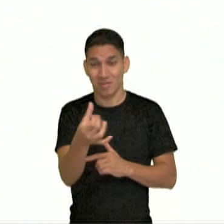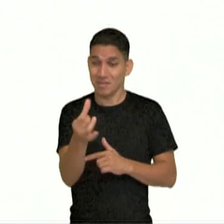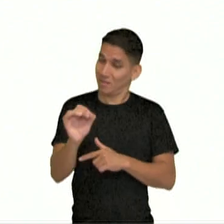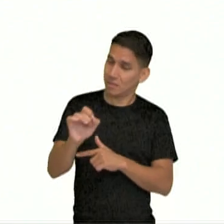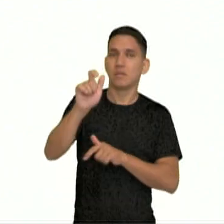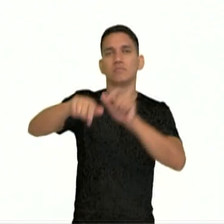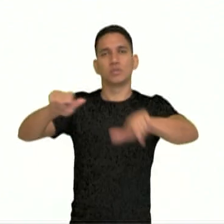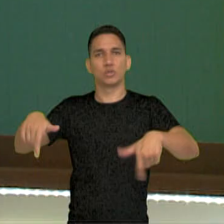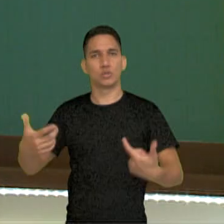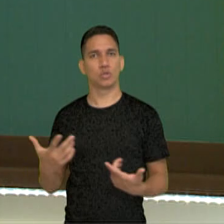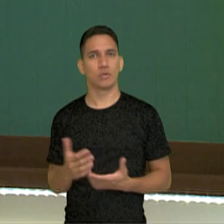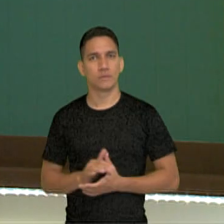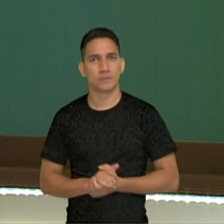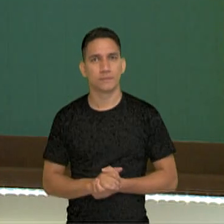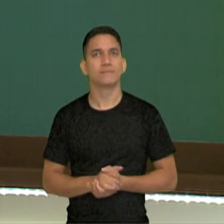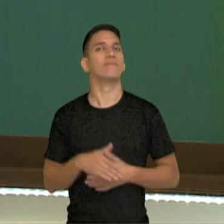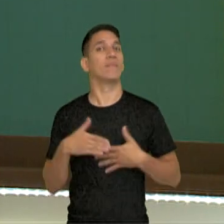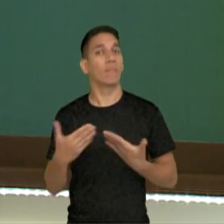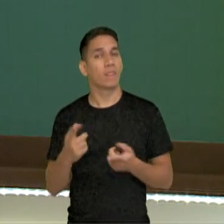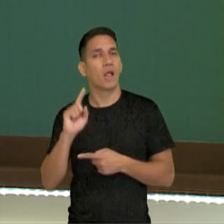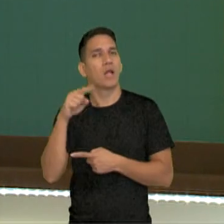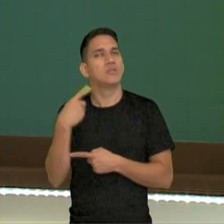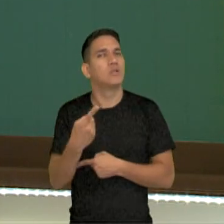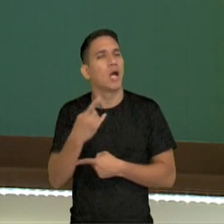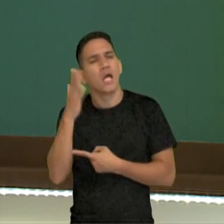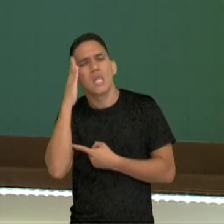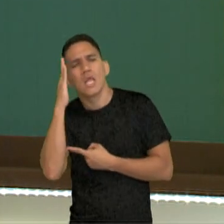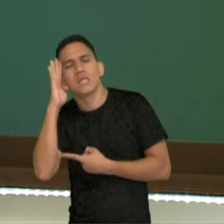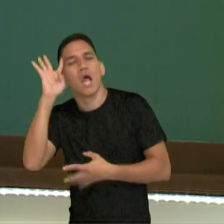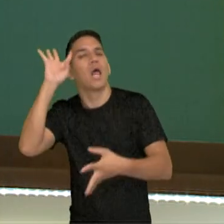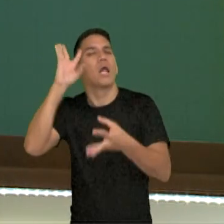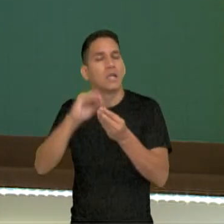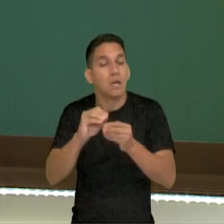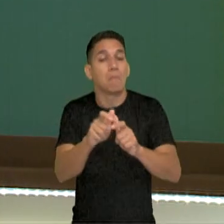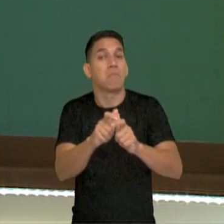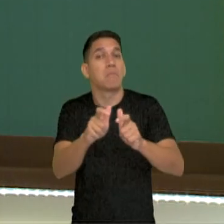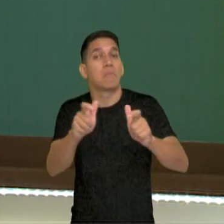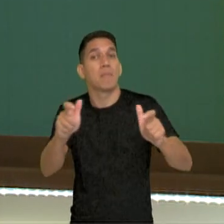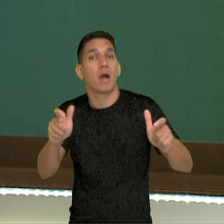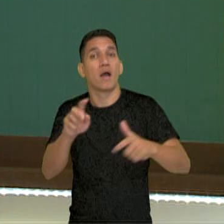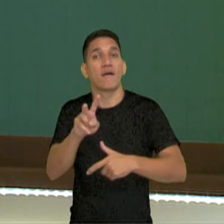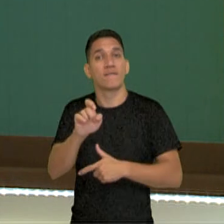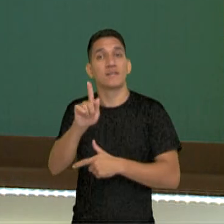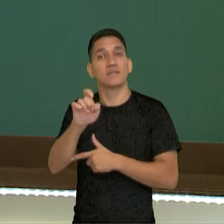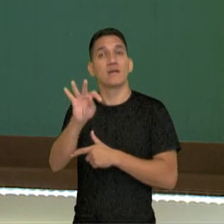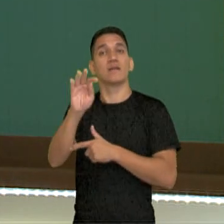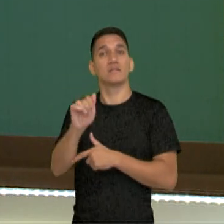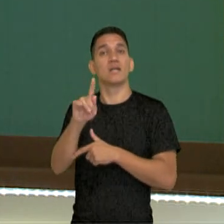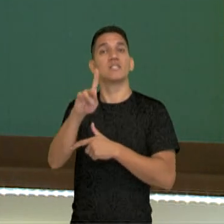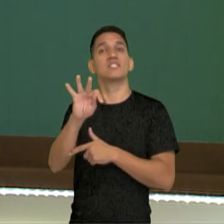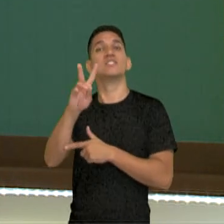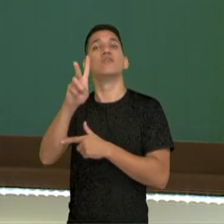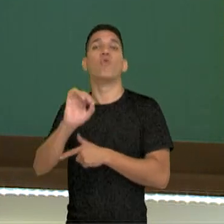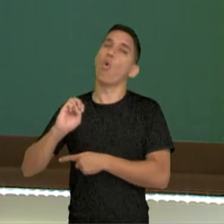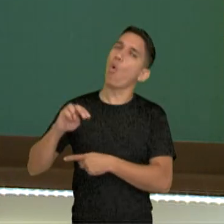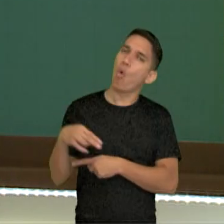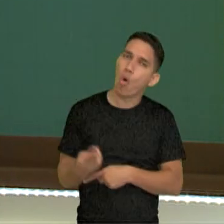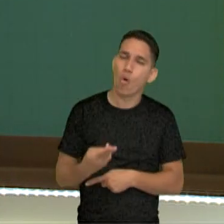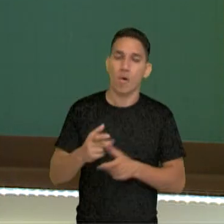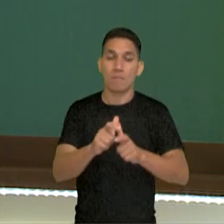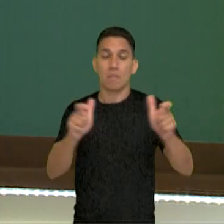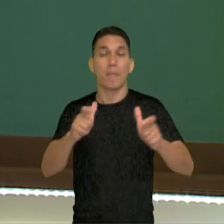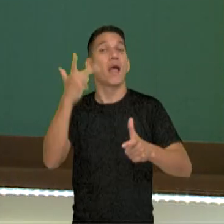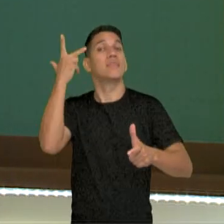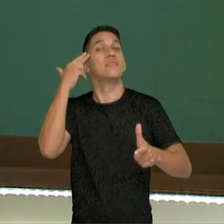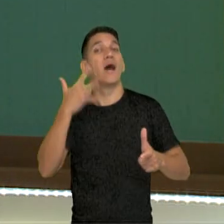2.060 pessoas. Então, para a gente construir essa ideia ali do crescimento vegetativo ou crescimento natural da